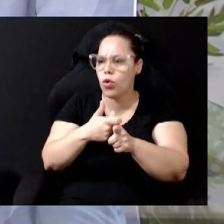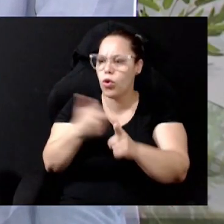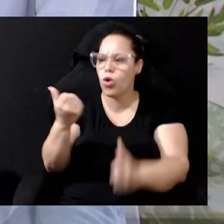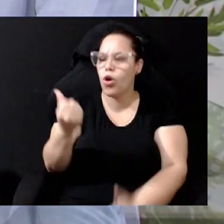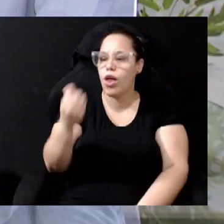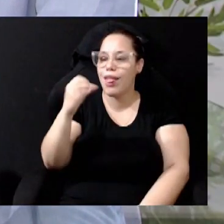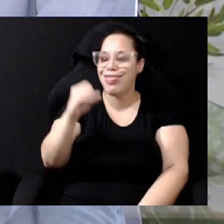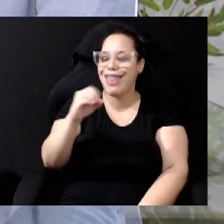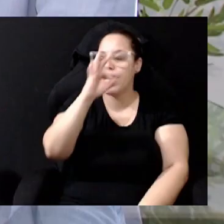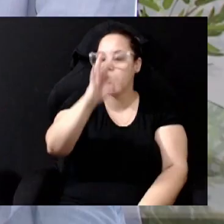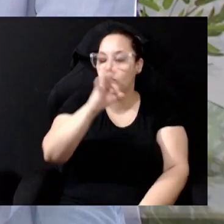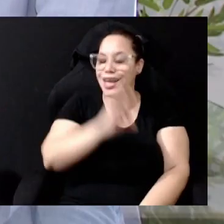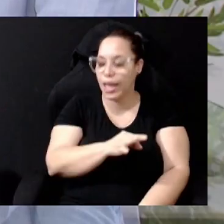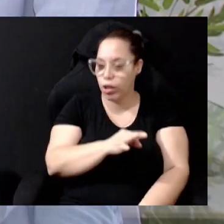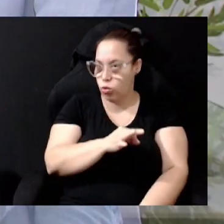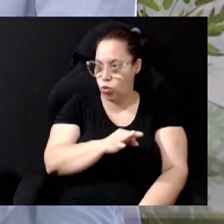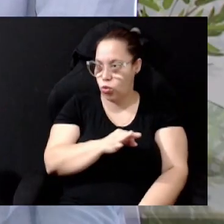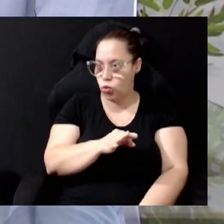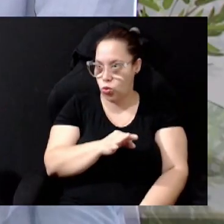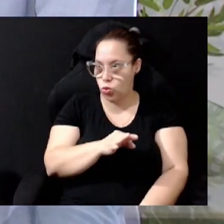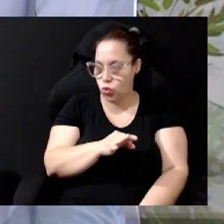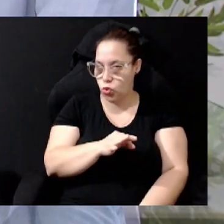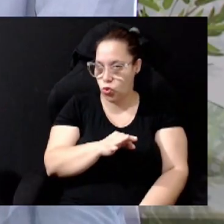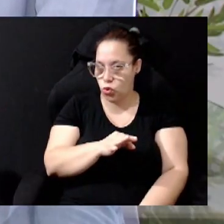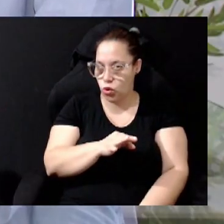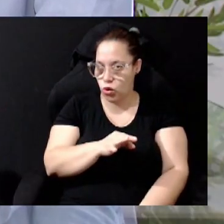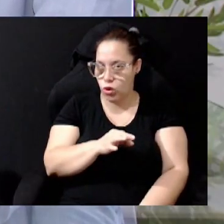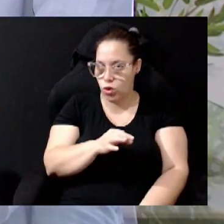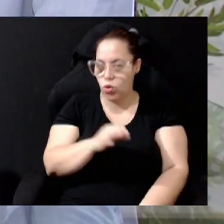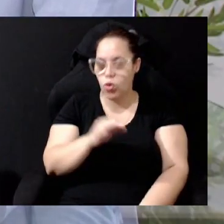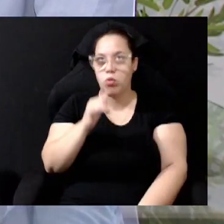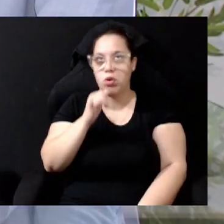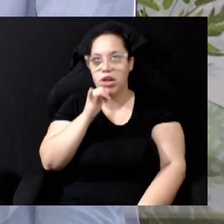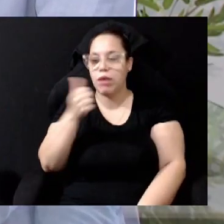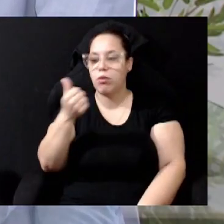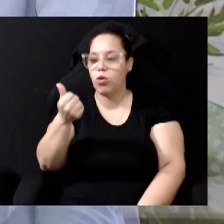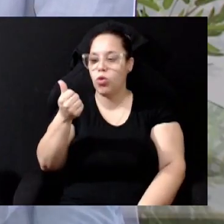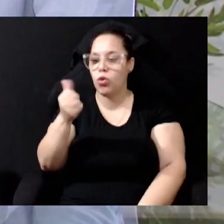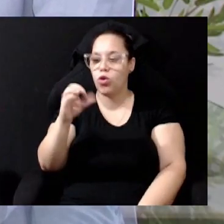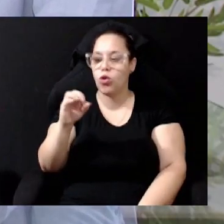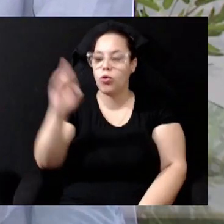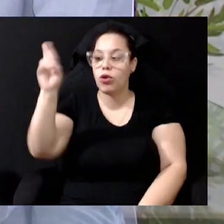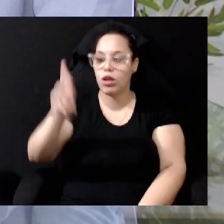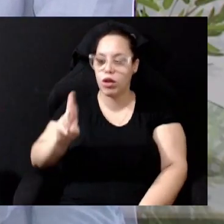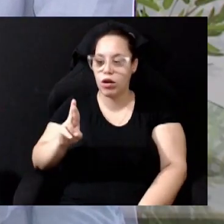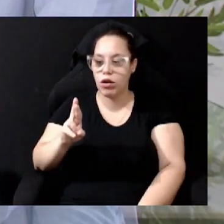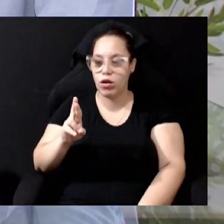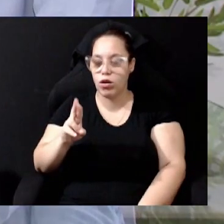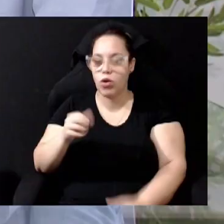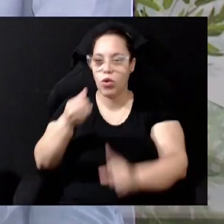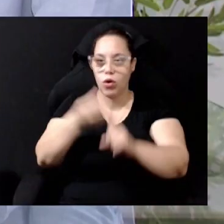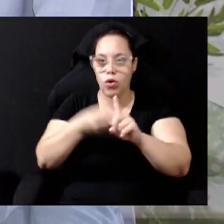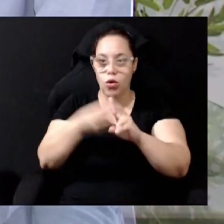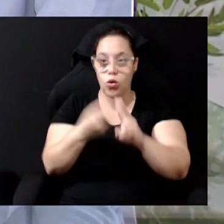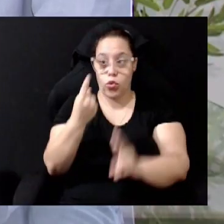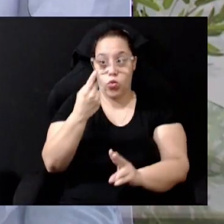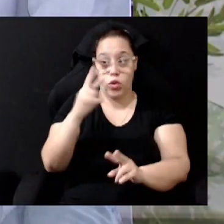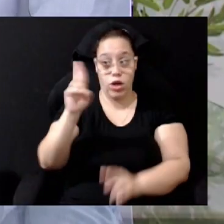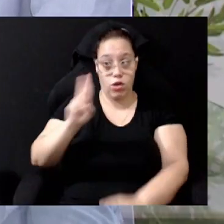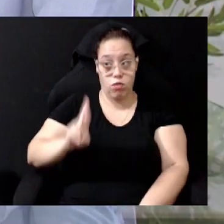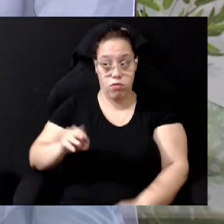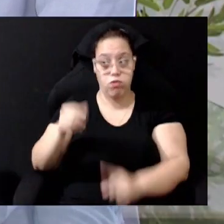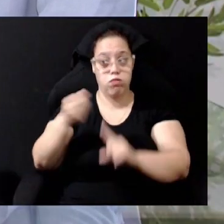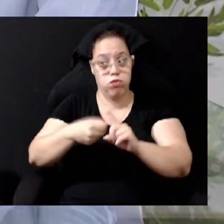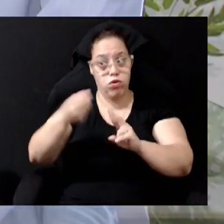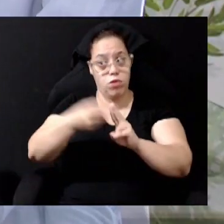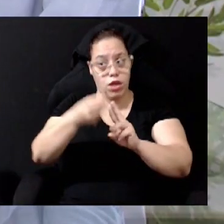10% sobre 10 reais. Isso vai te custar por mês R$ 1 de dívida, R$ 1 de